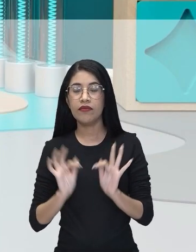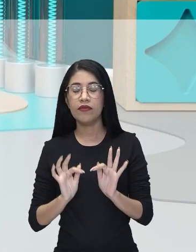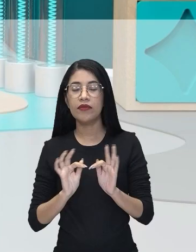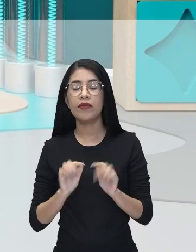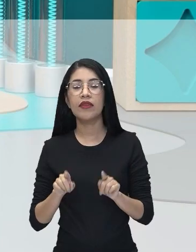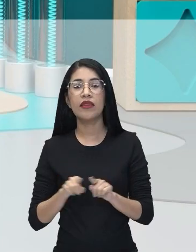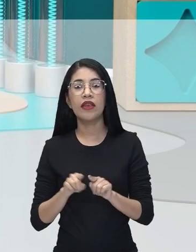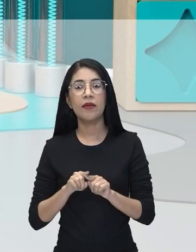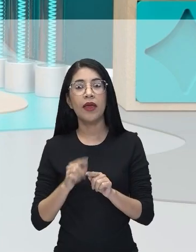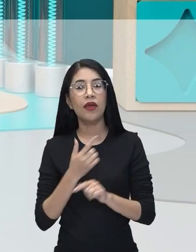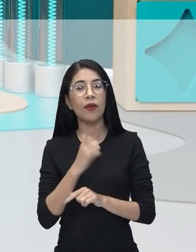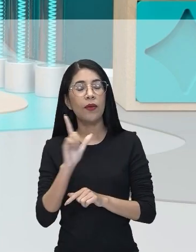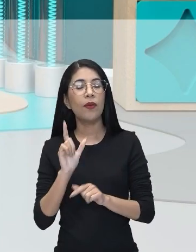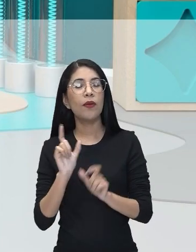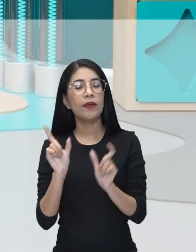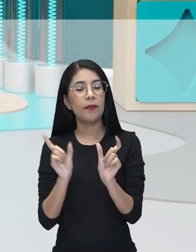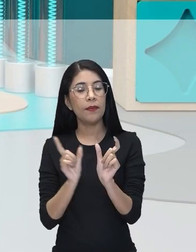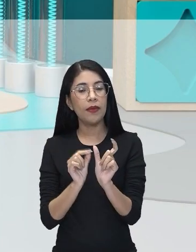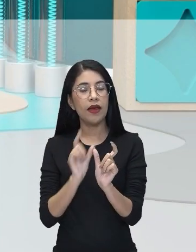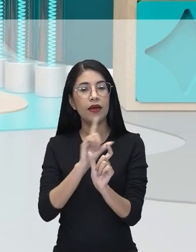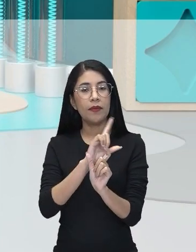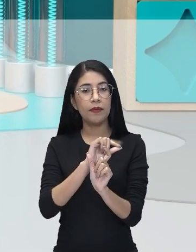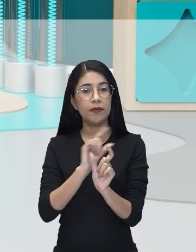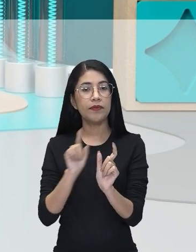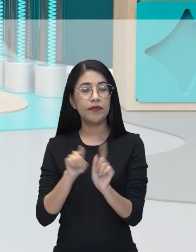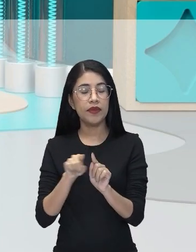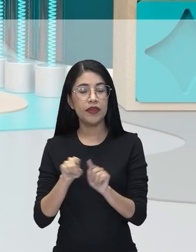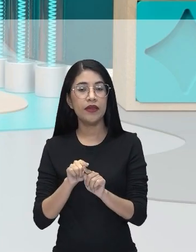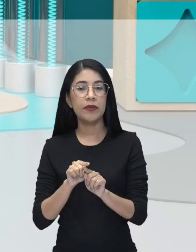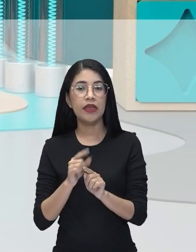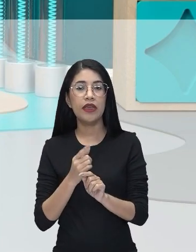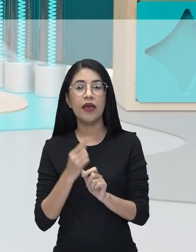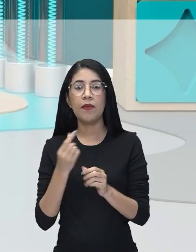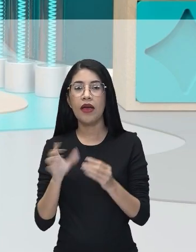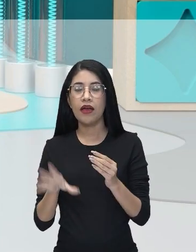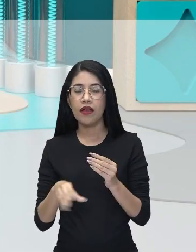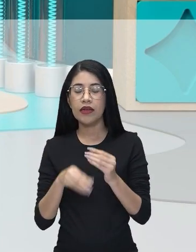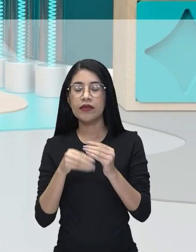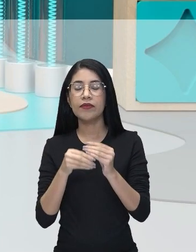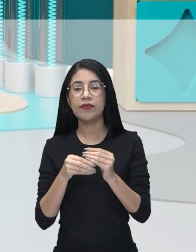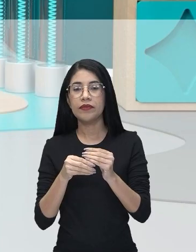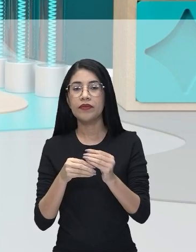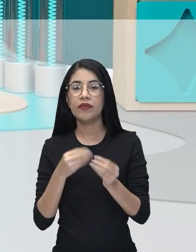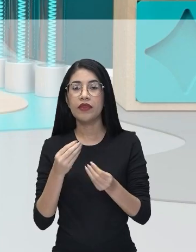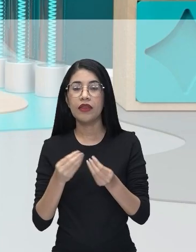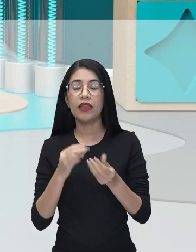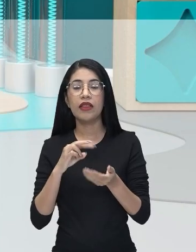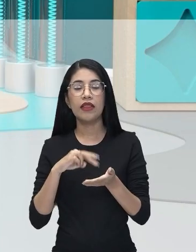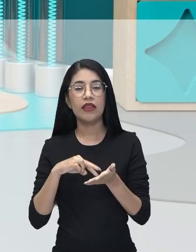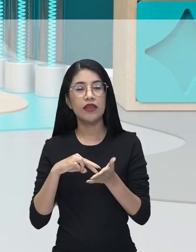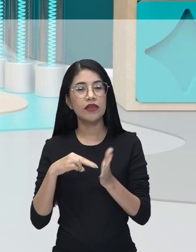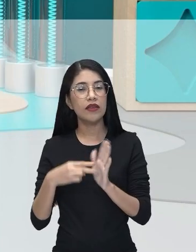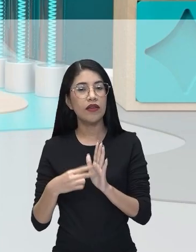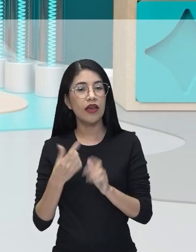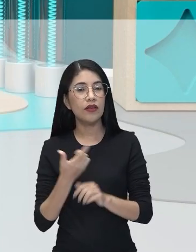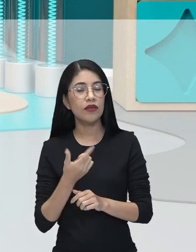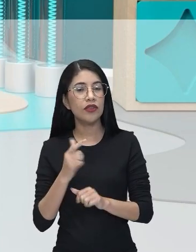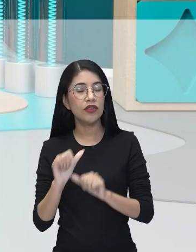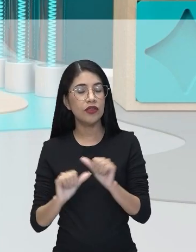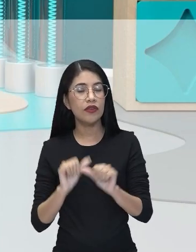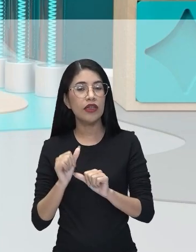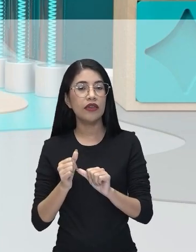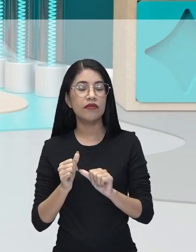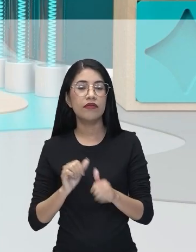uno outras partes, outros sufixos e prefixos a essas palavras, elas recebem outro significado.